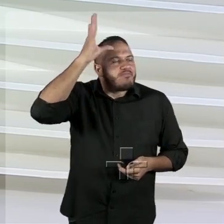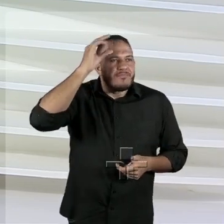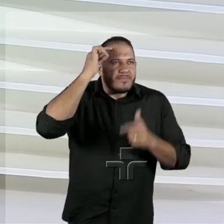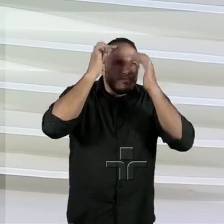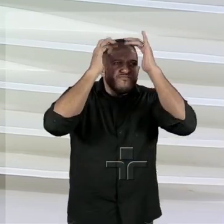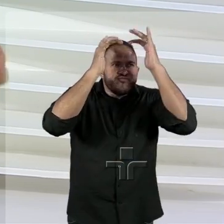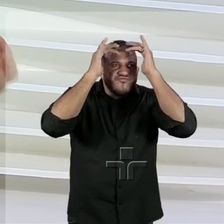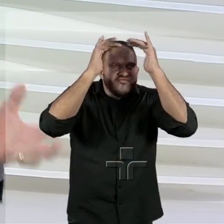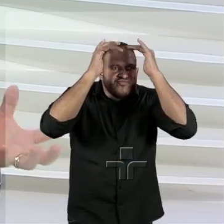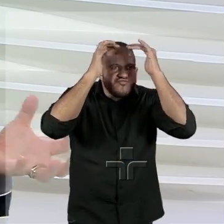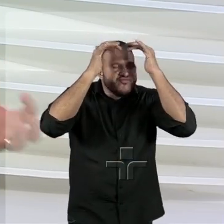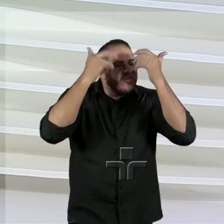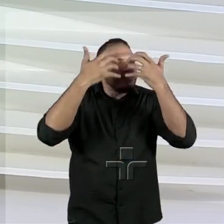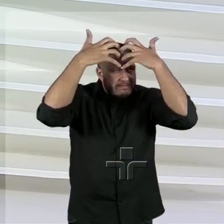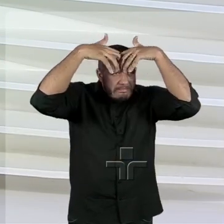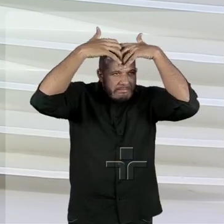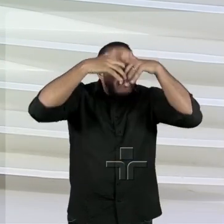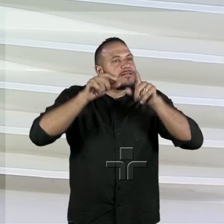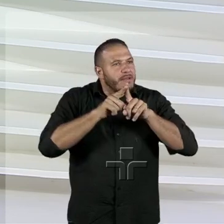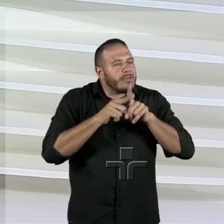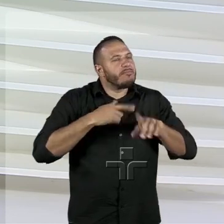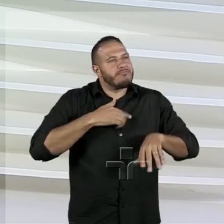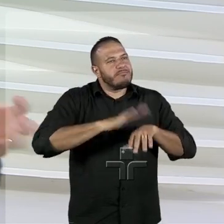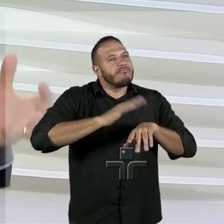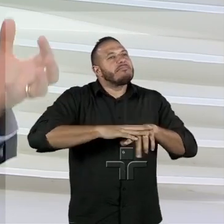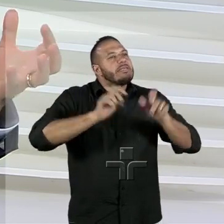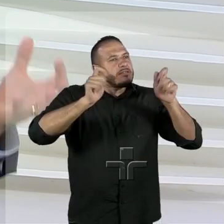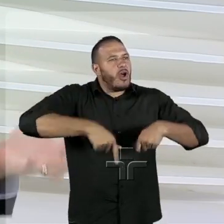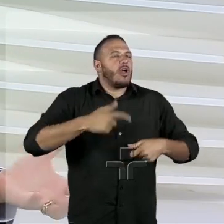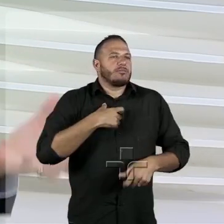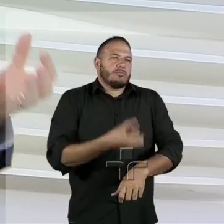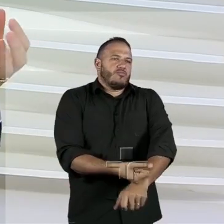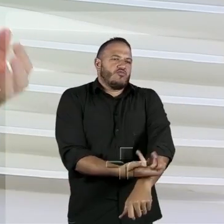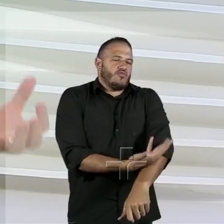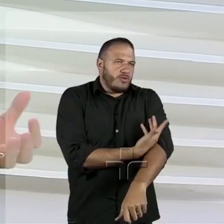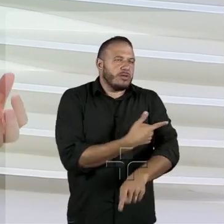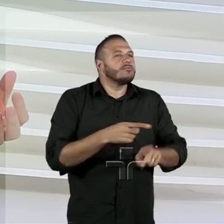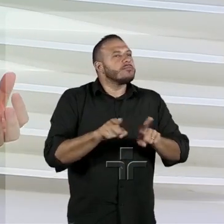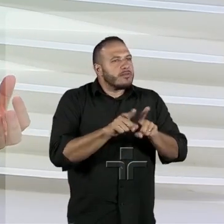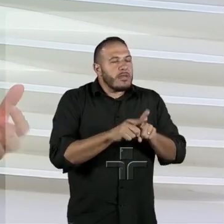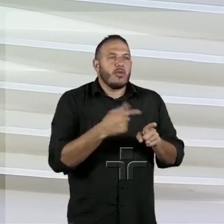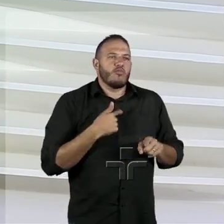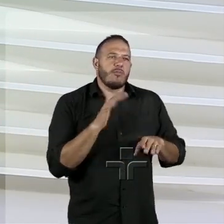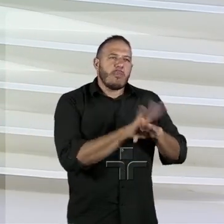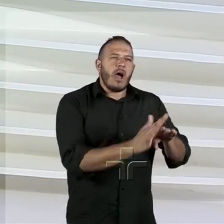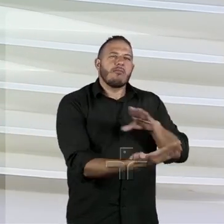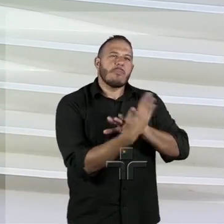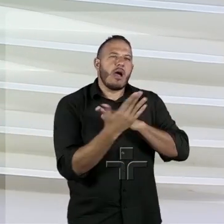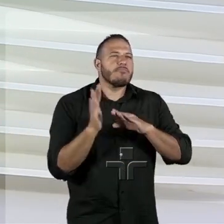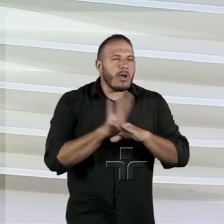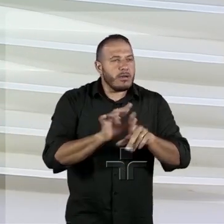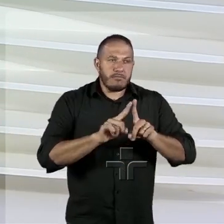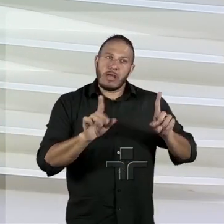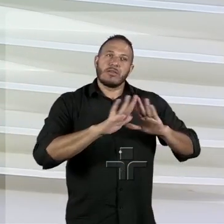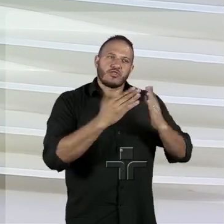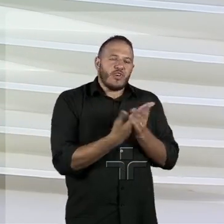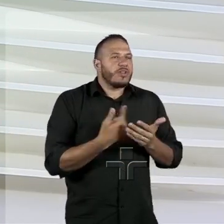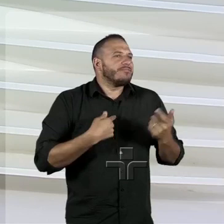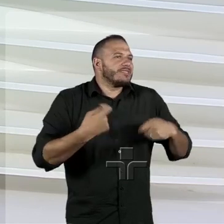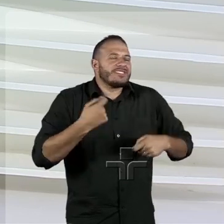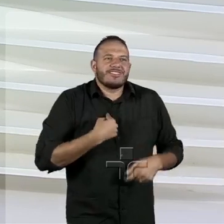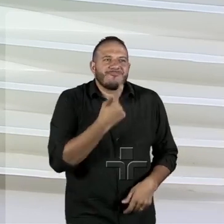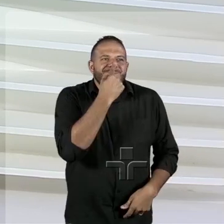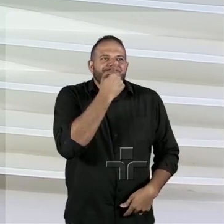cognitivo, do conhecimento, mas também das competências socioemocionais, porque uma vai apoiar a outra. Mas a escola tem que fazer sentido, a escola tem que